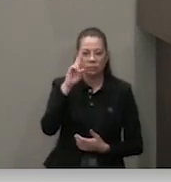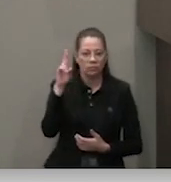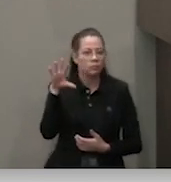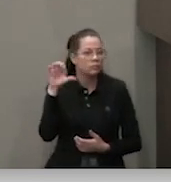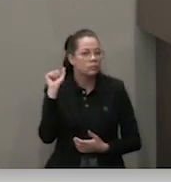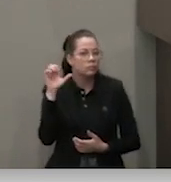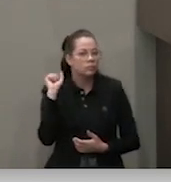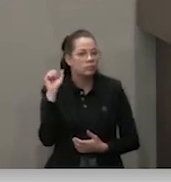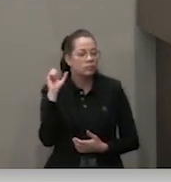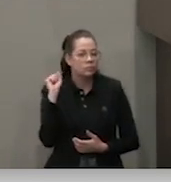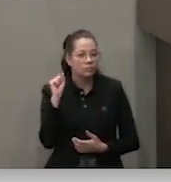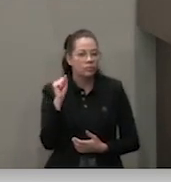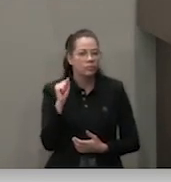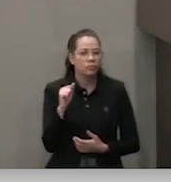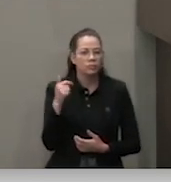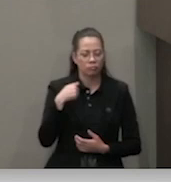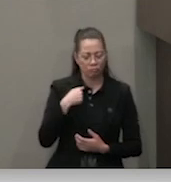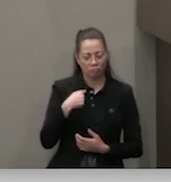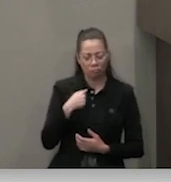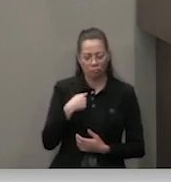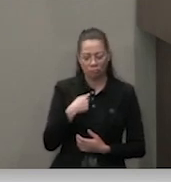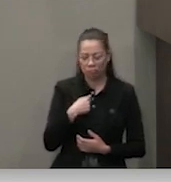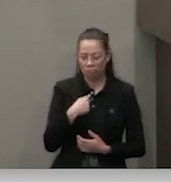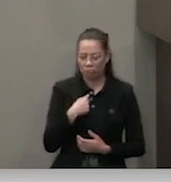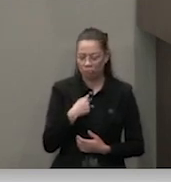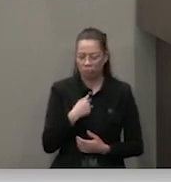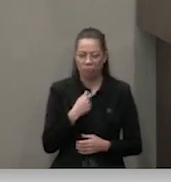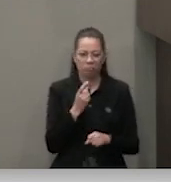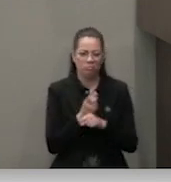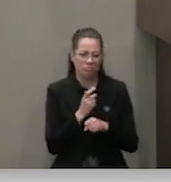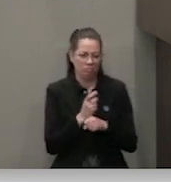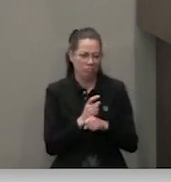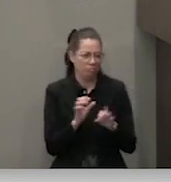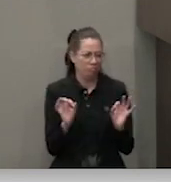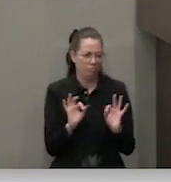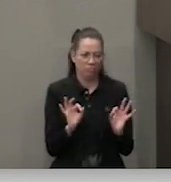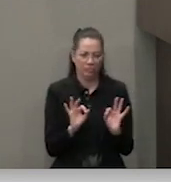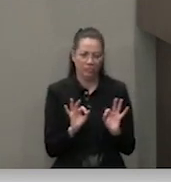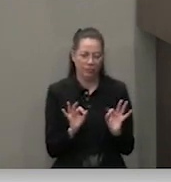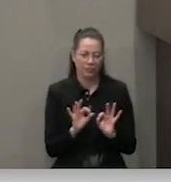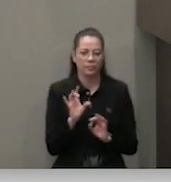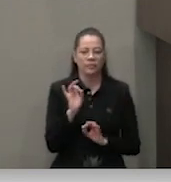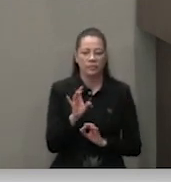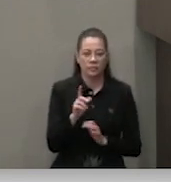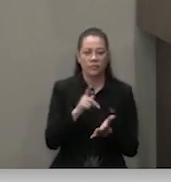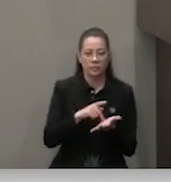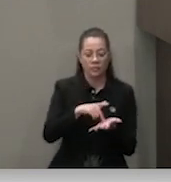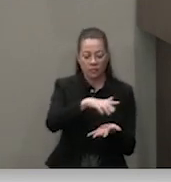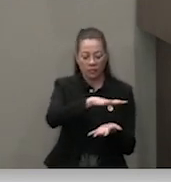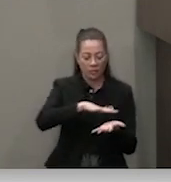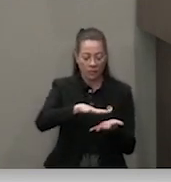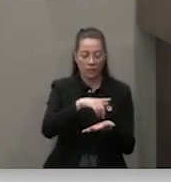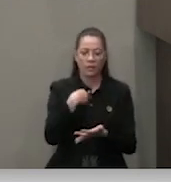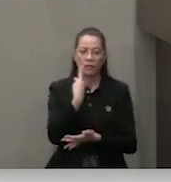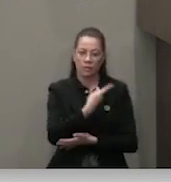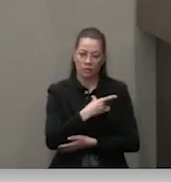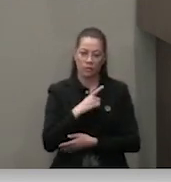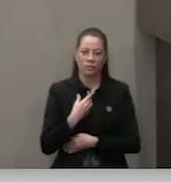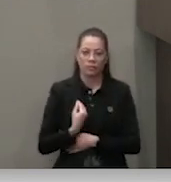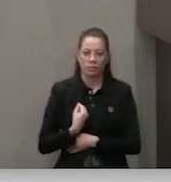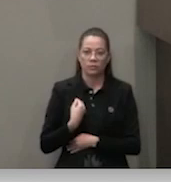ouvindo essa vereadora não é uma vereadora chata é a realidade que nós